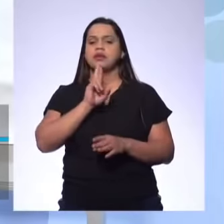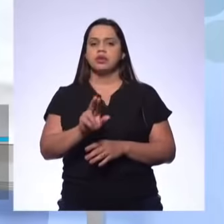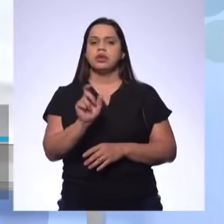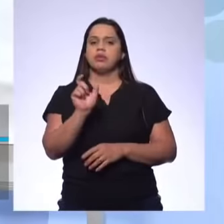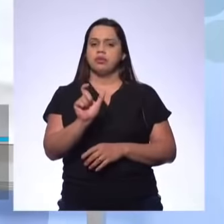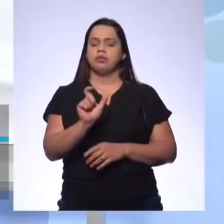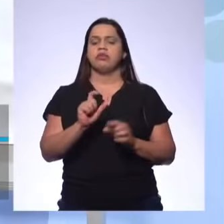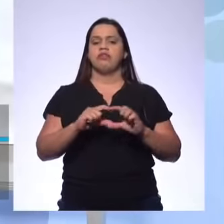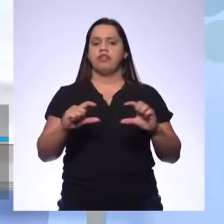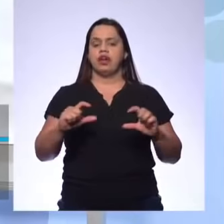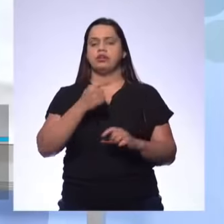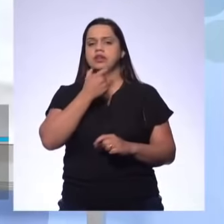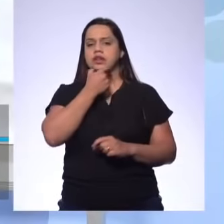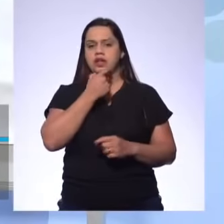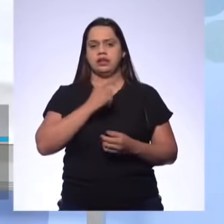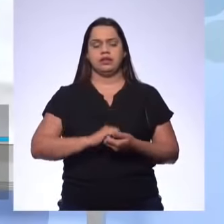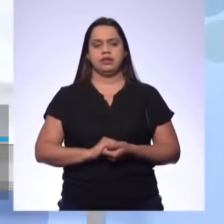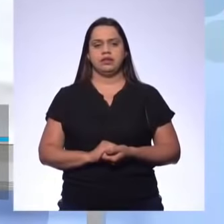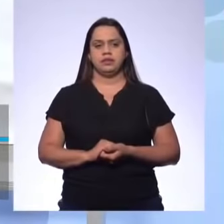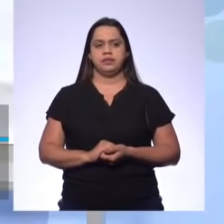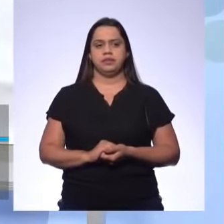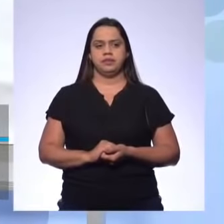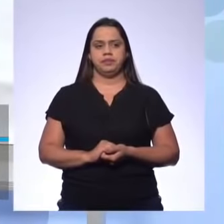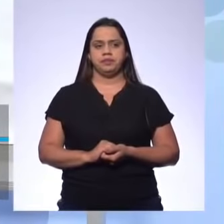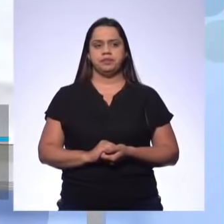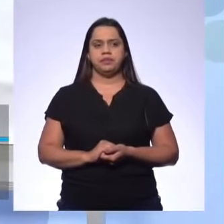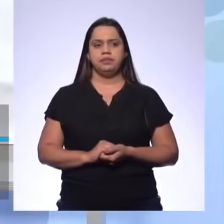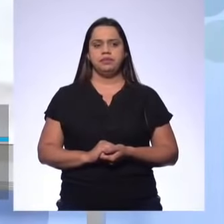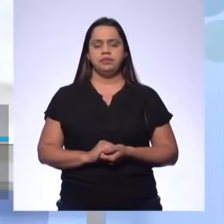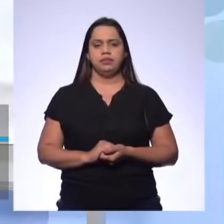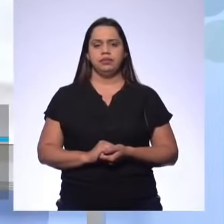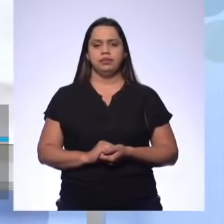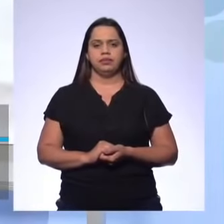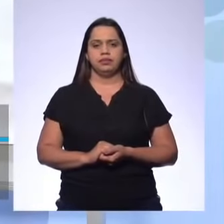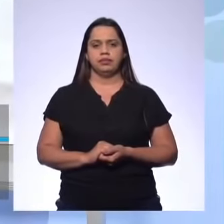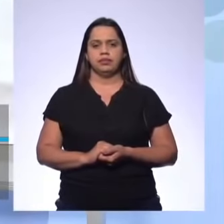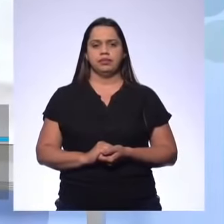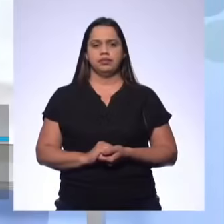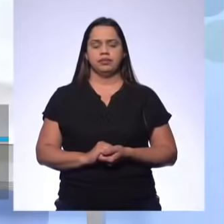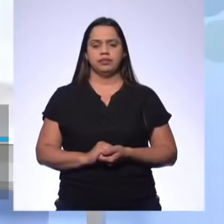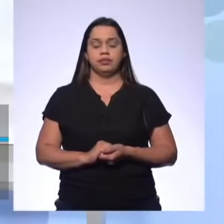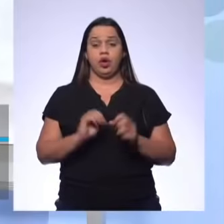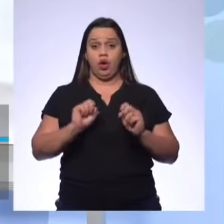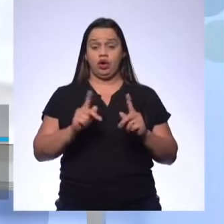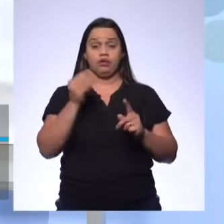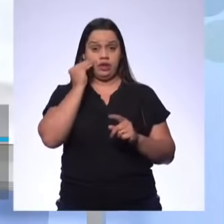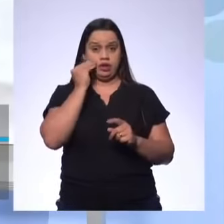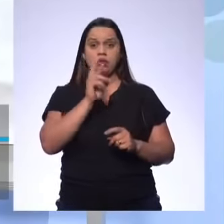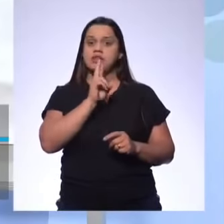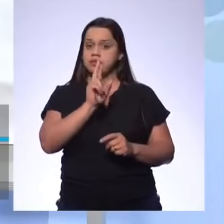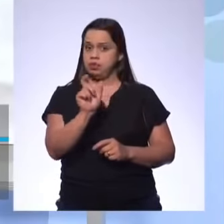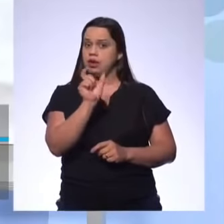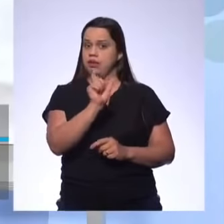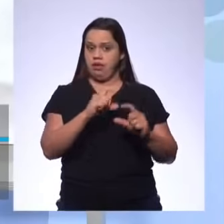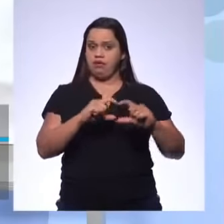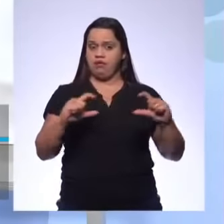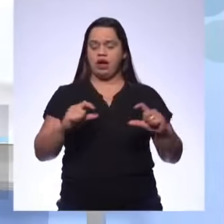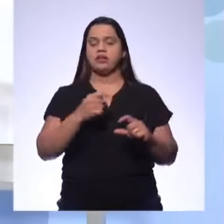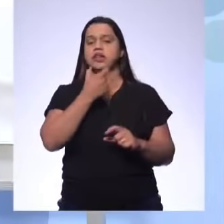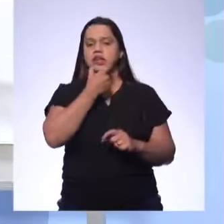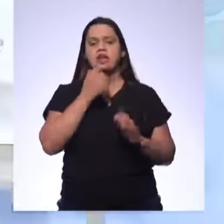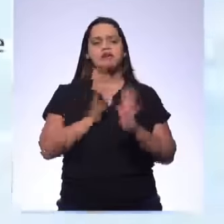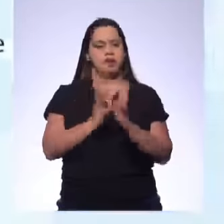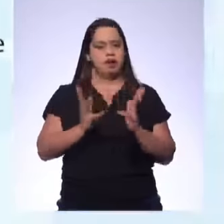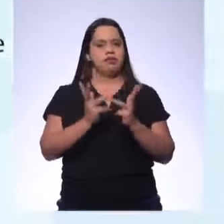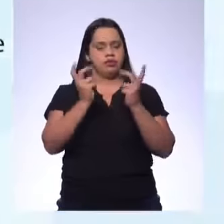good structure. Tentou. It's wonderful. Tentou responder em inglês. Ótimo, maravilhoso. Vamos pôr as respostas,